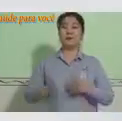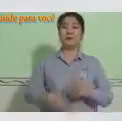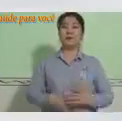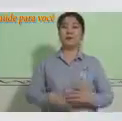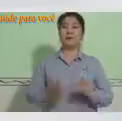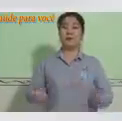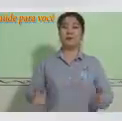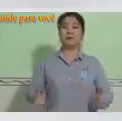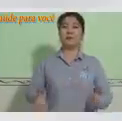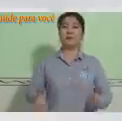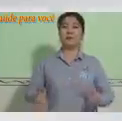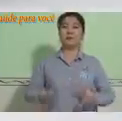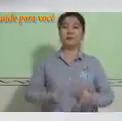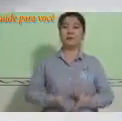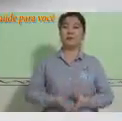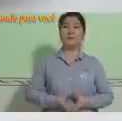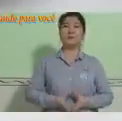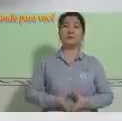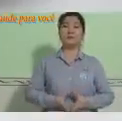dos sintomas.